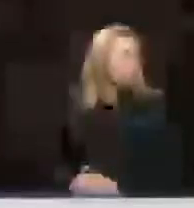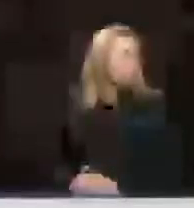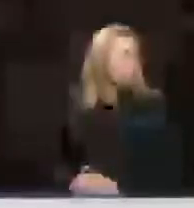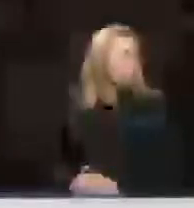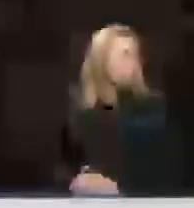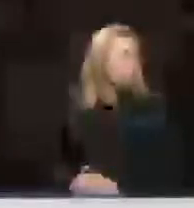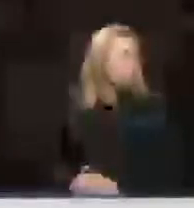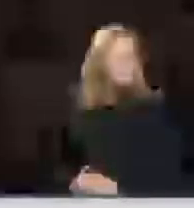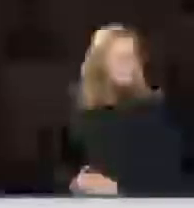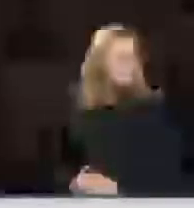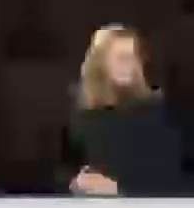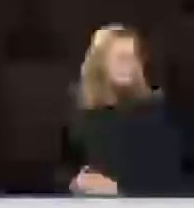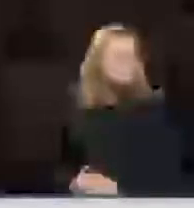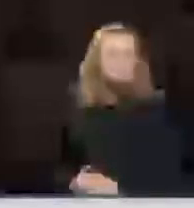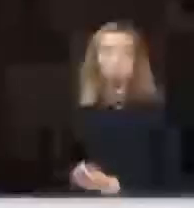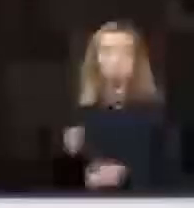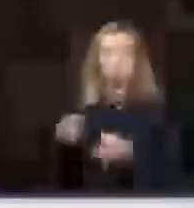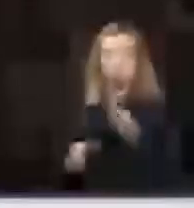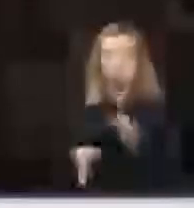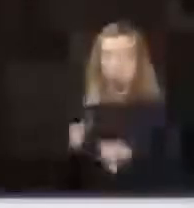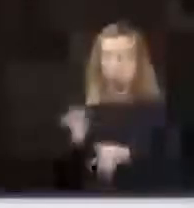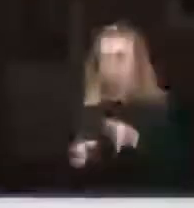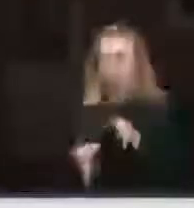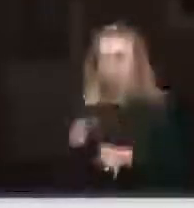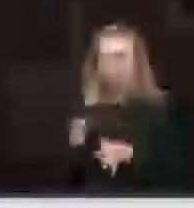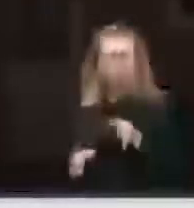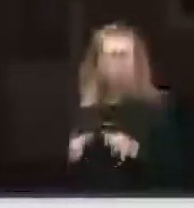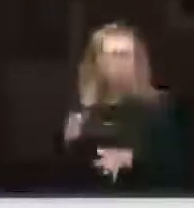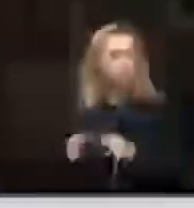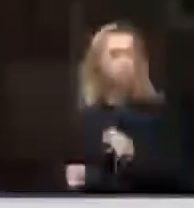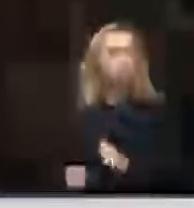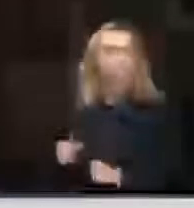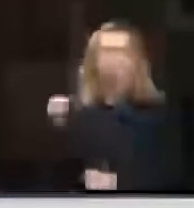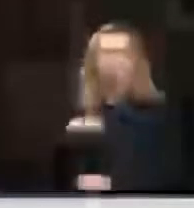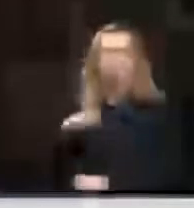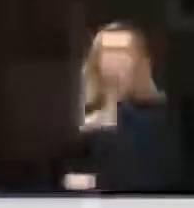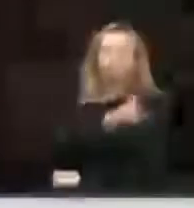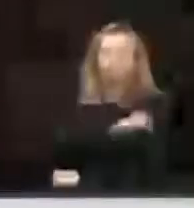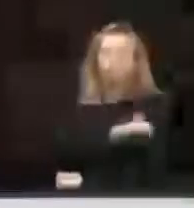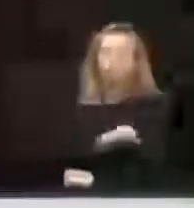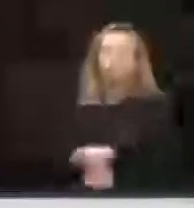uma decisão judicial aqui no Rio de Janeiro,